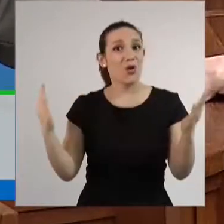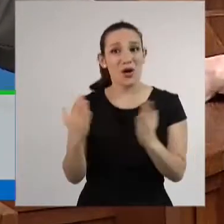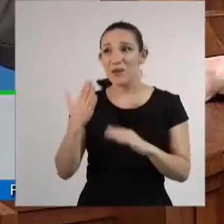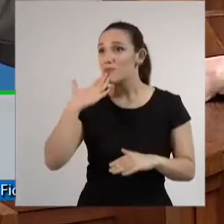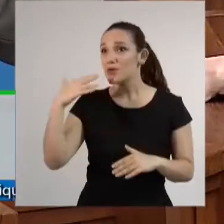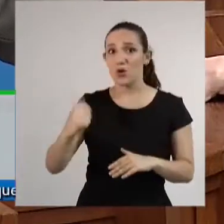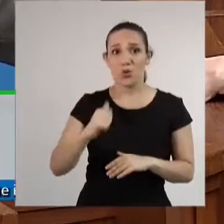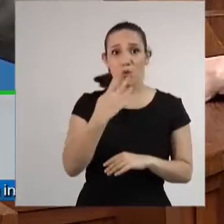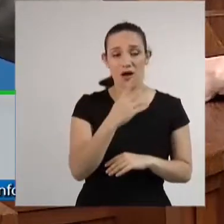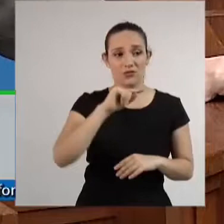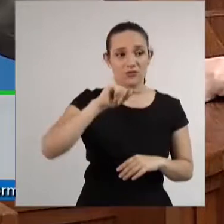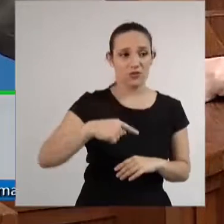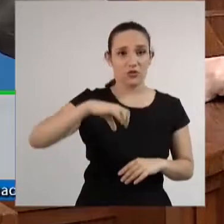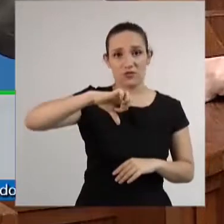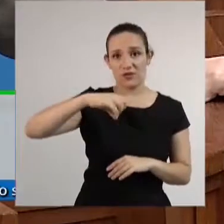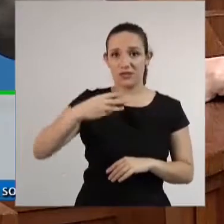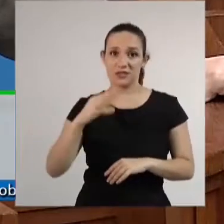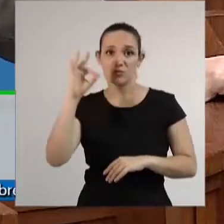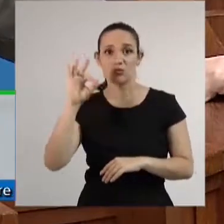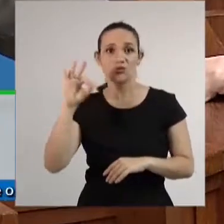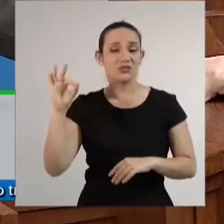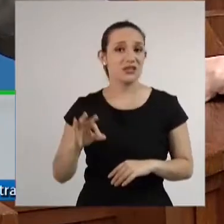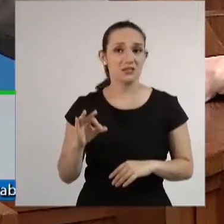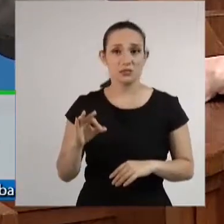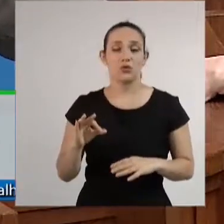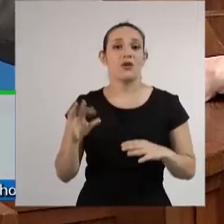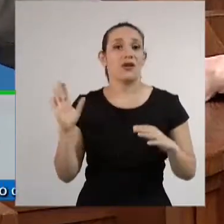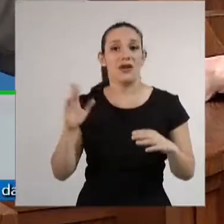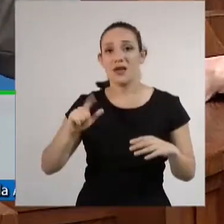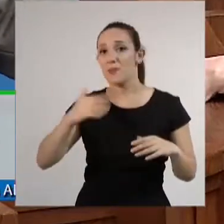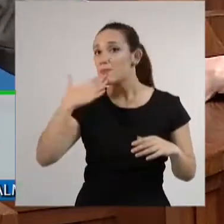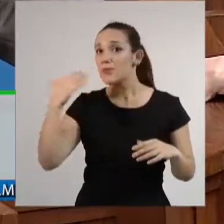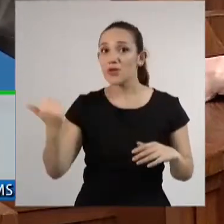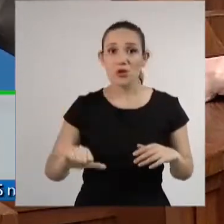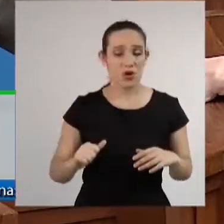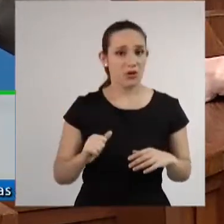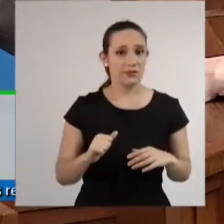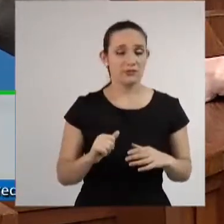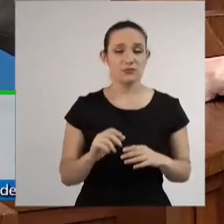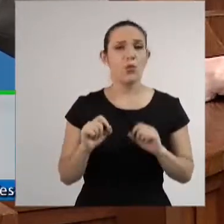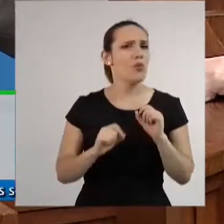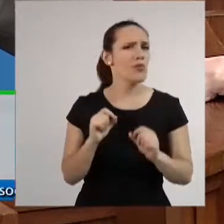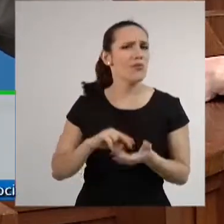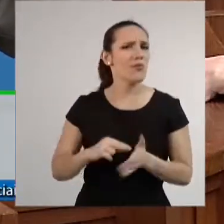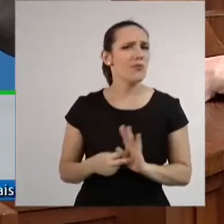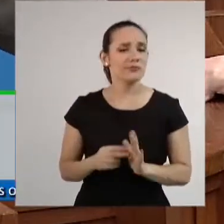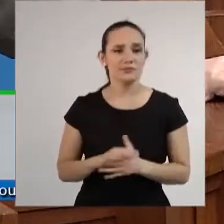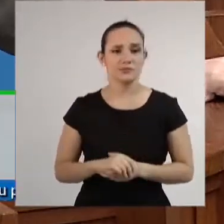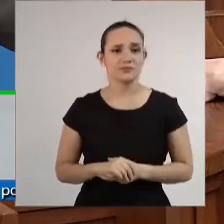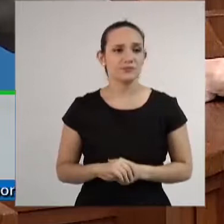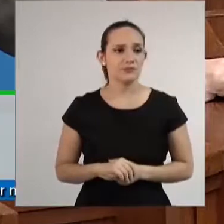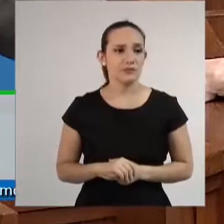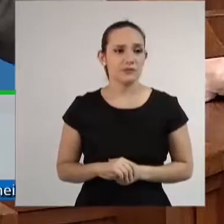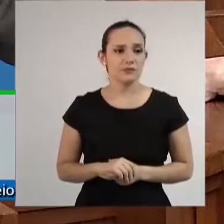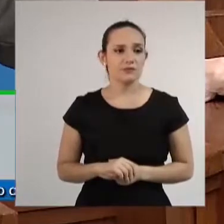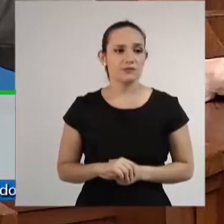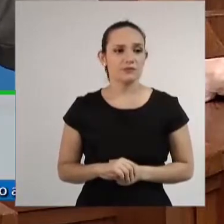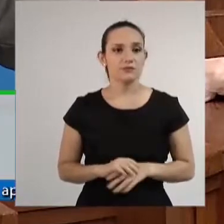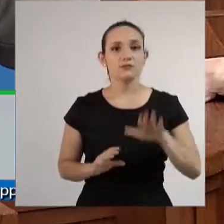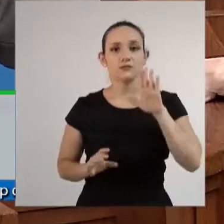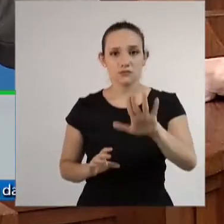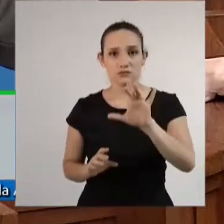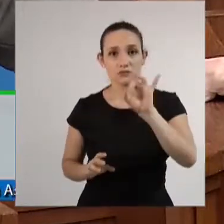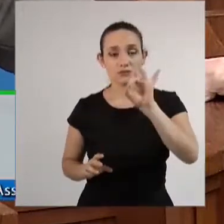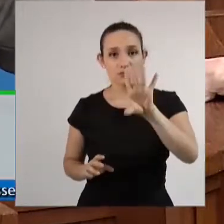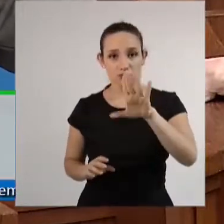4,93% do Produto Interno Bruto. Isso significa que apenas o governo